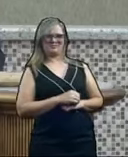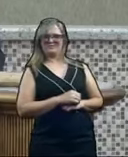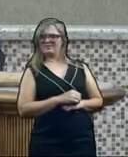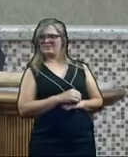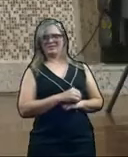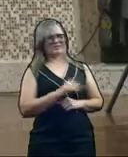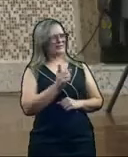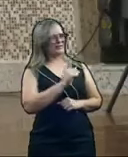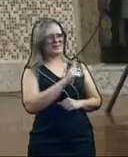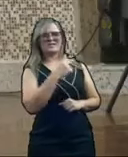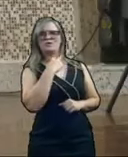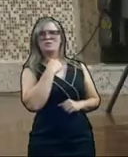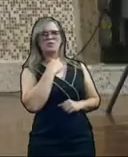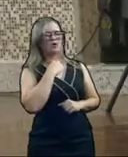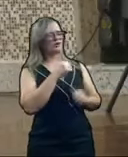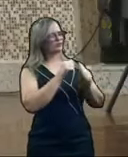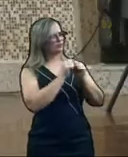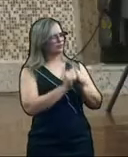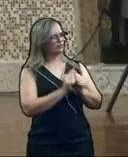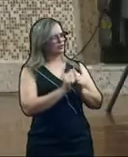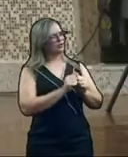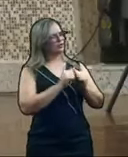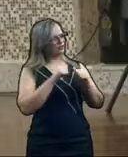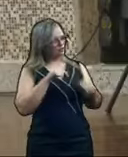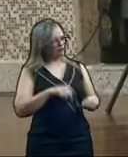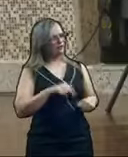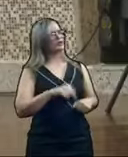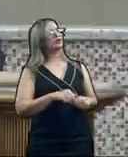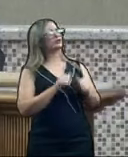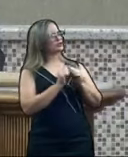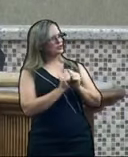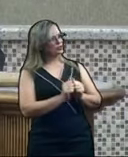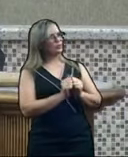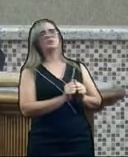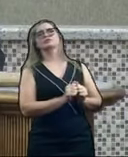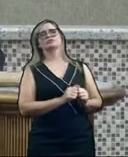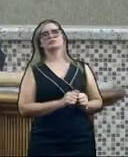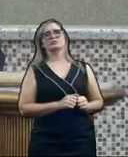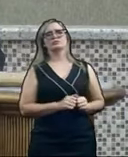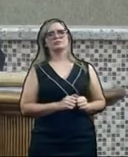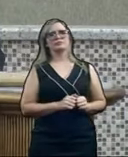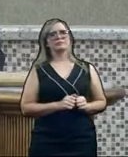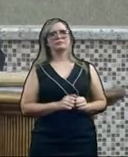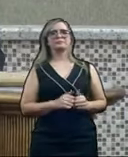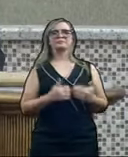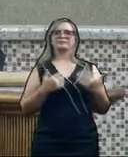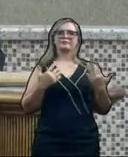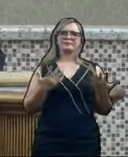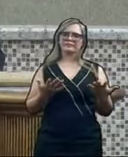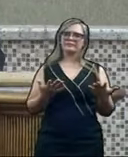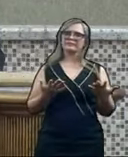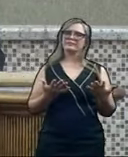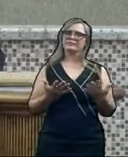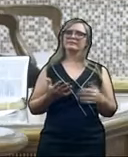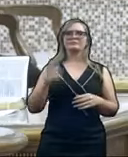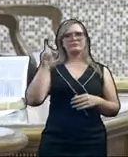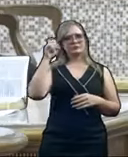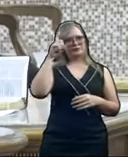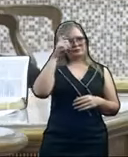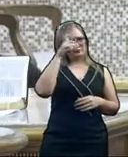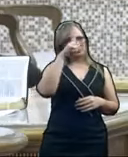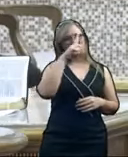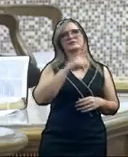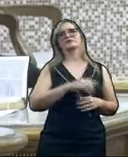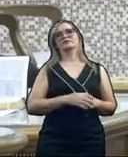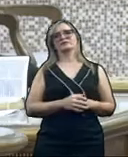esperava oportunidade de uma outra mudança de negociação salarial retomar o que estava perdendo